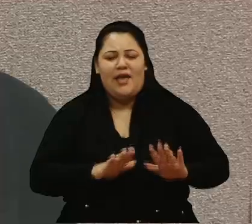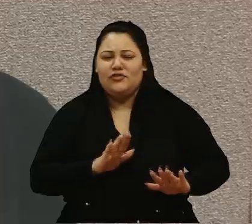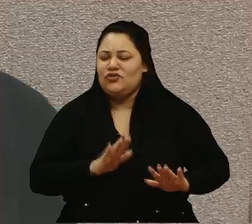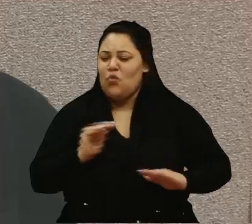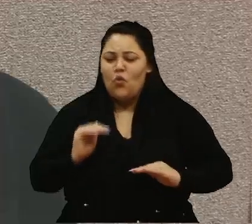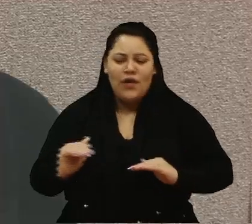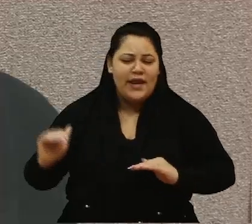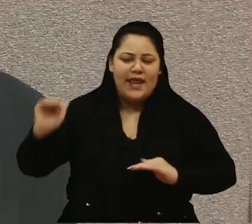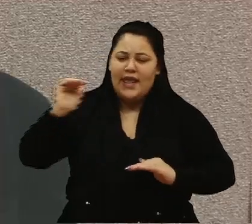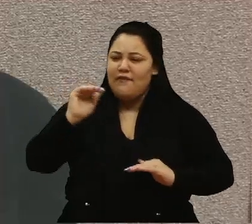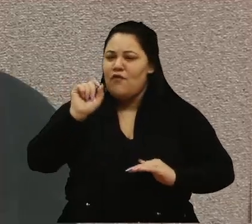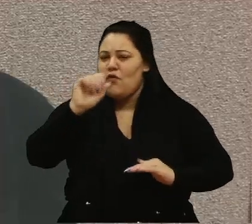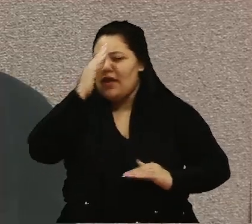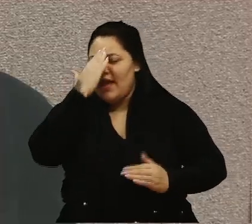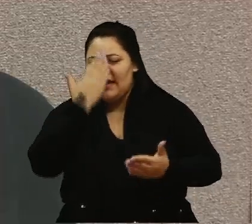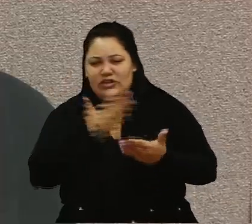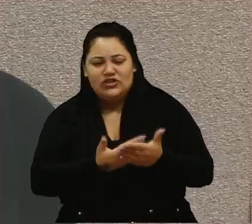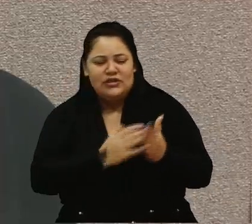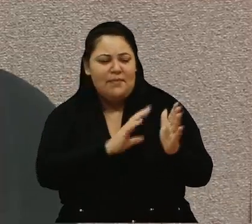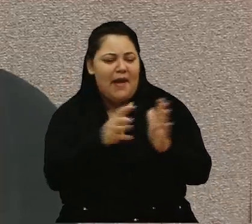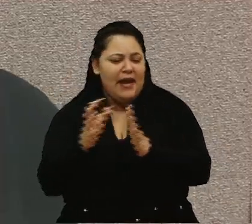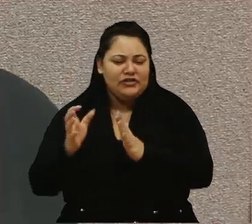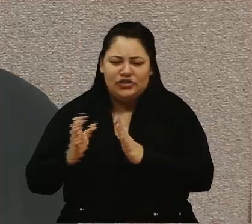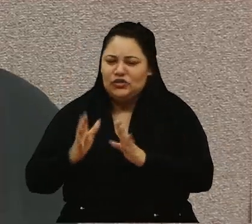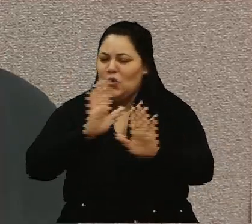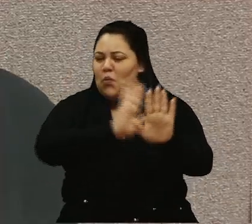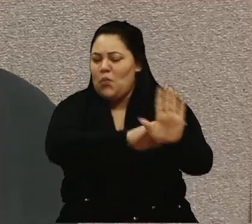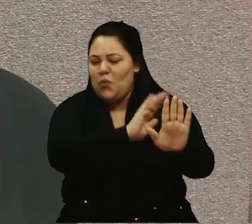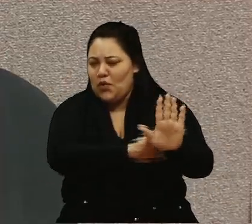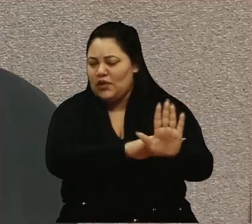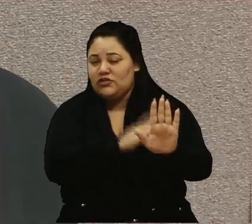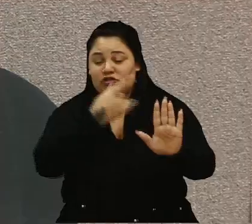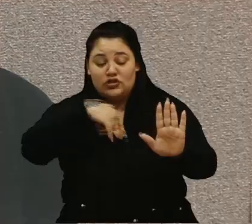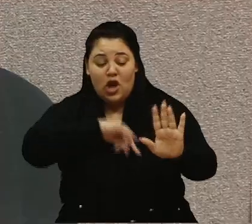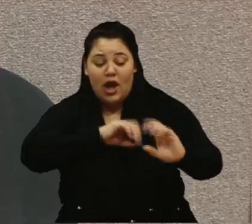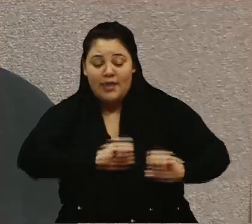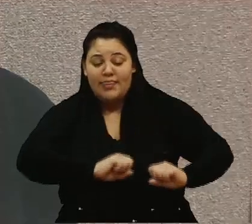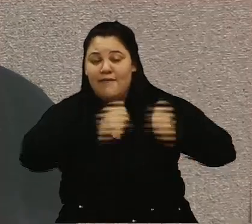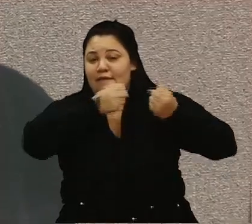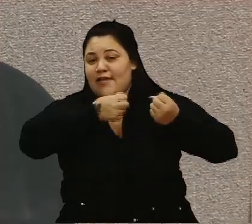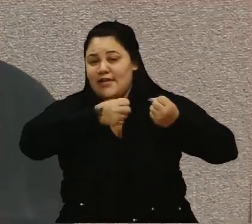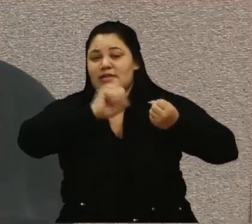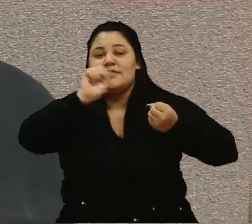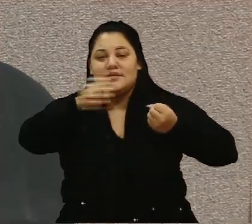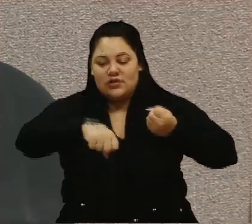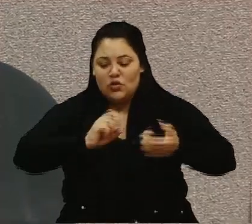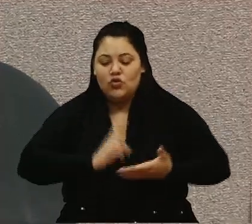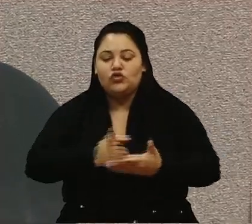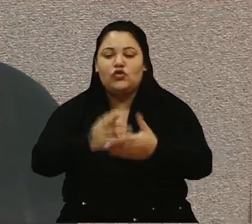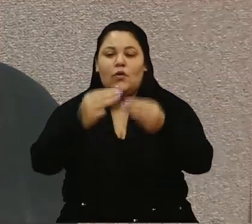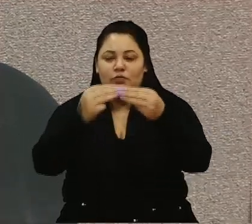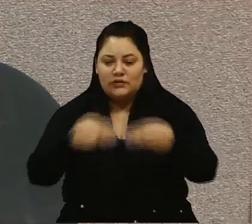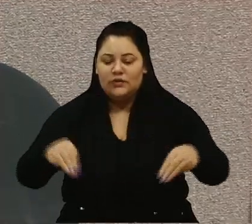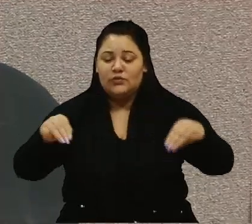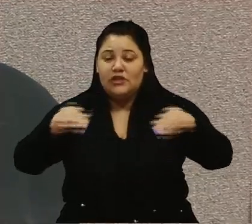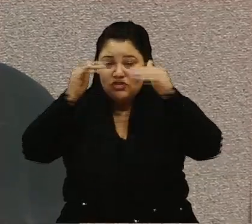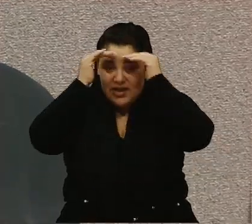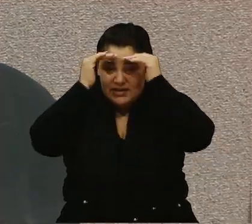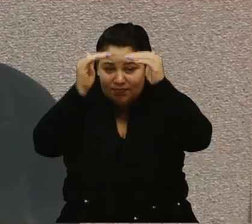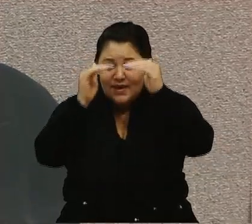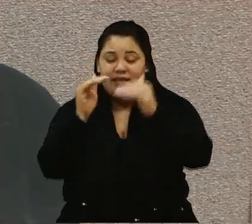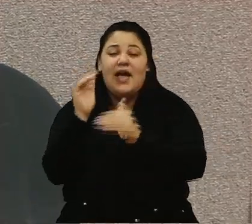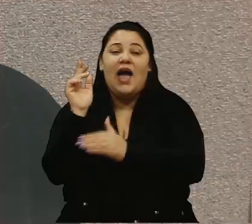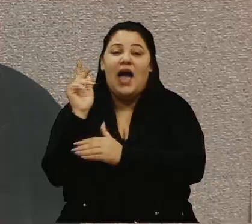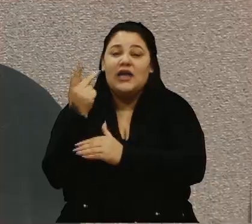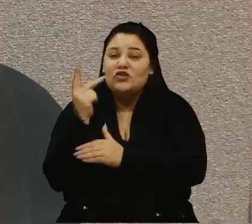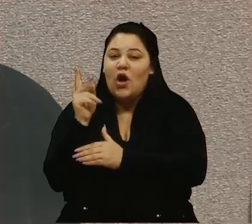esfera ideológica ou política, nós defendemos a permanência desse museu e cultuamos a história.